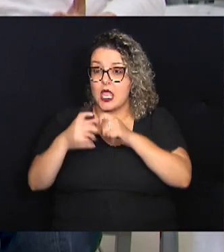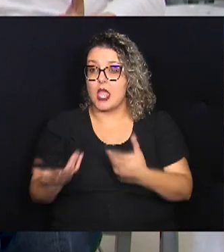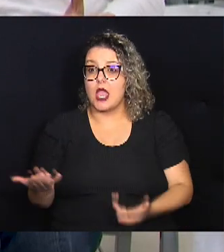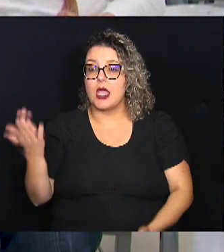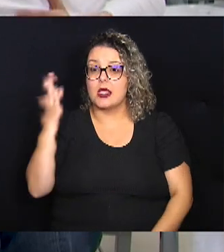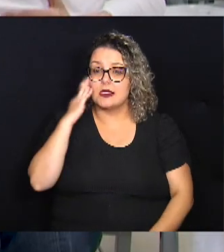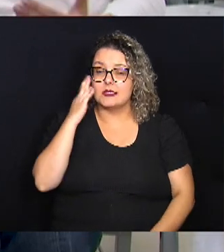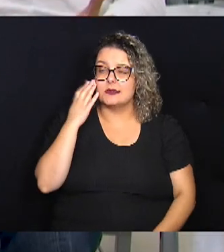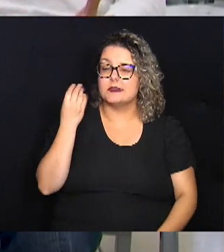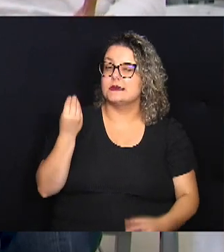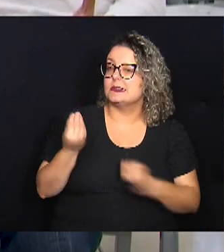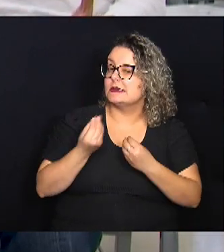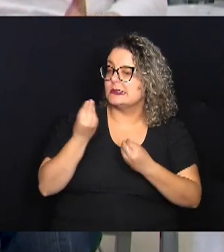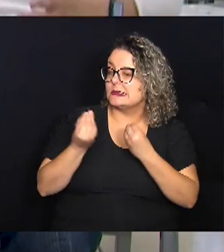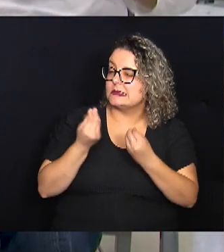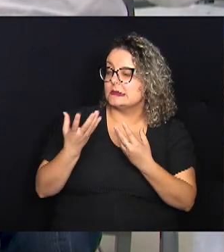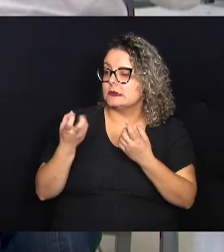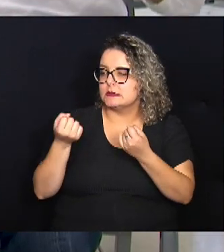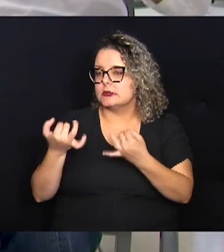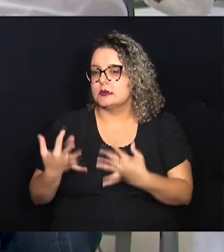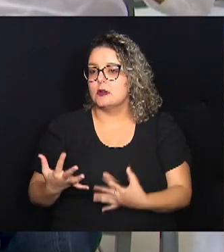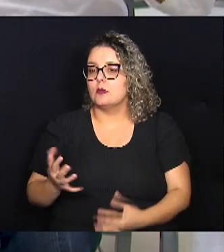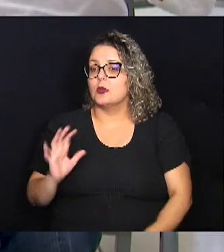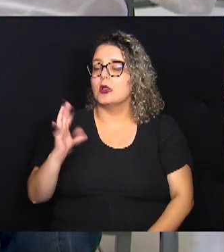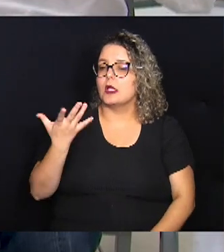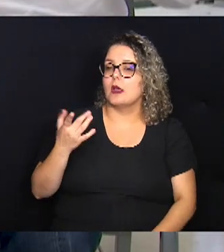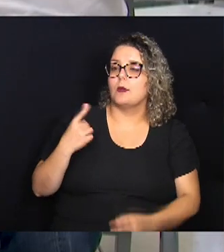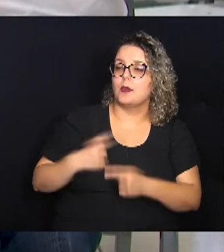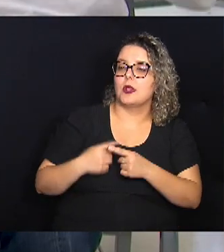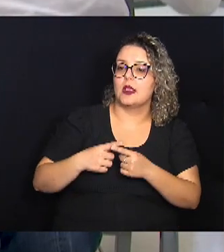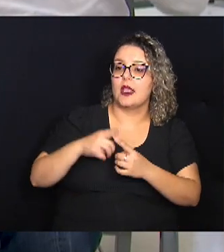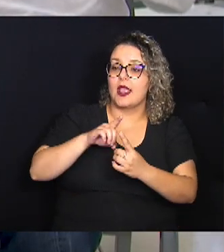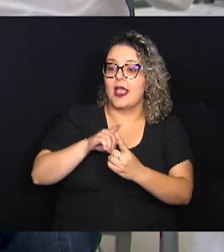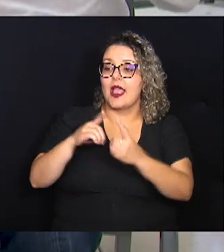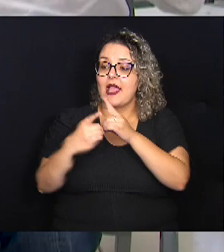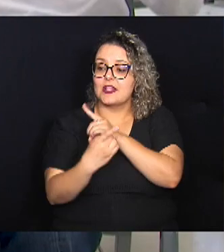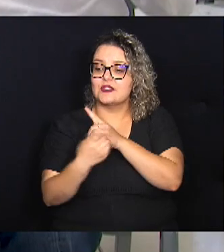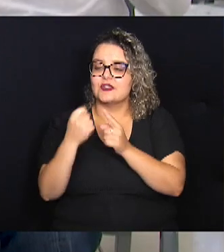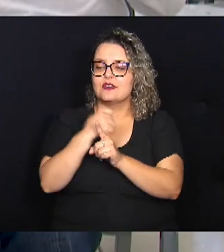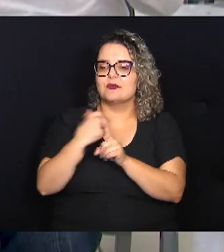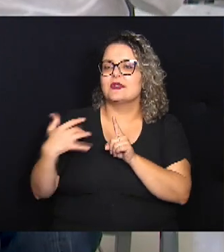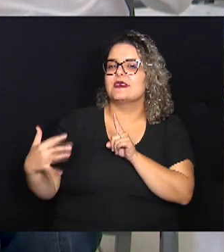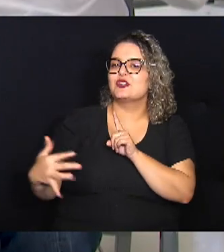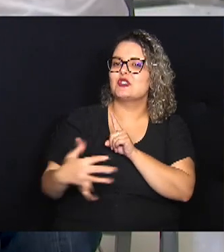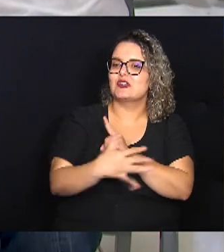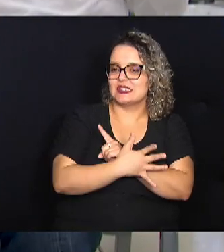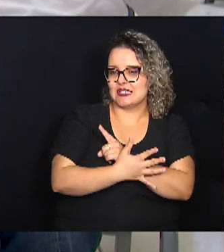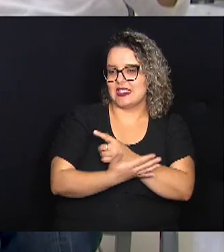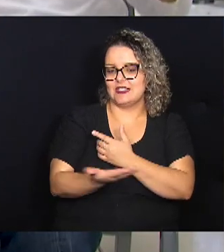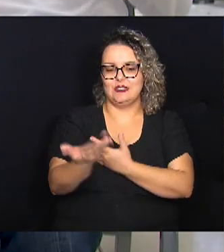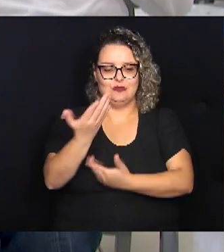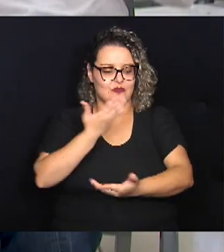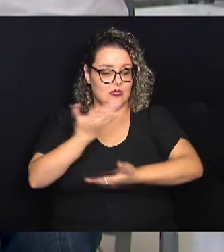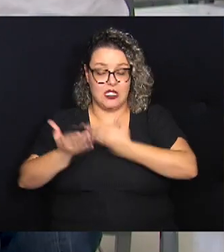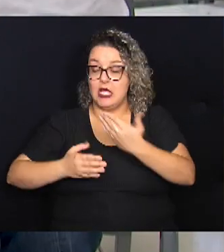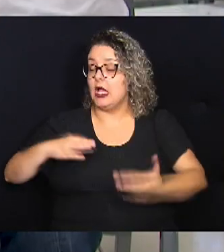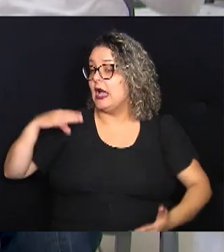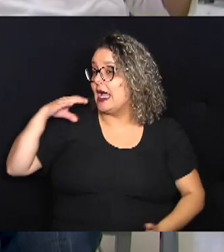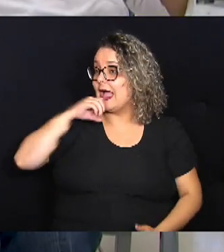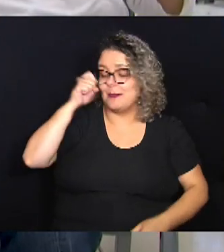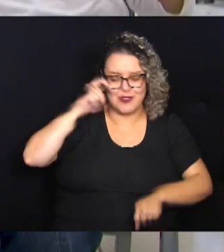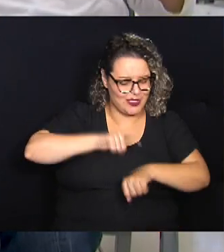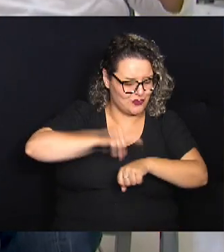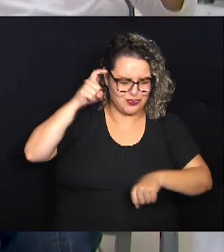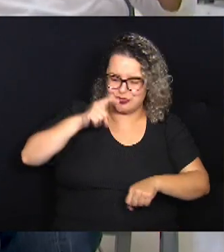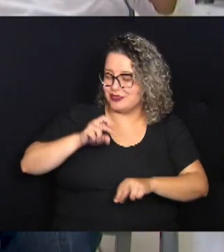entender, tentar explicar por que essas coisas acontecem, porque a dinâmica social, né, das interações, ela é tão rápida e ela tem